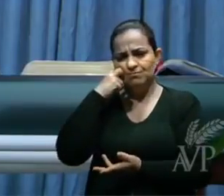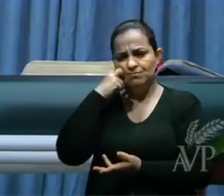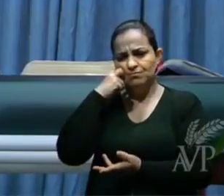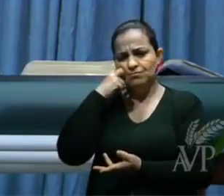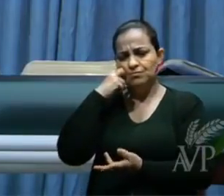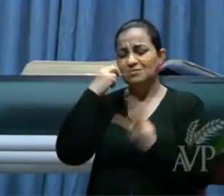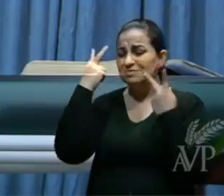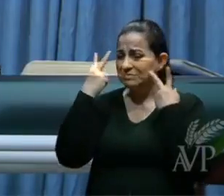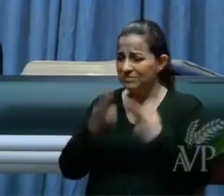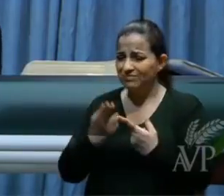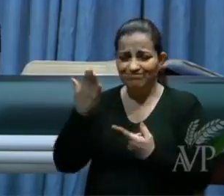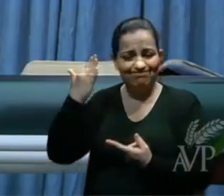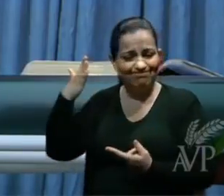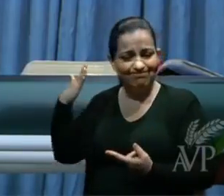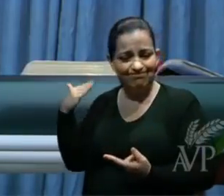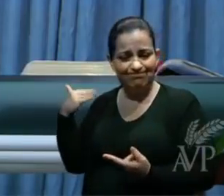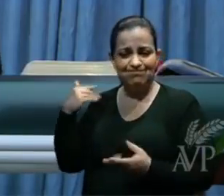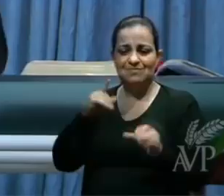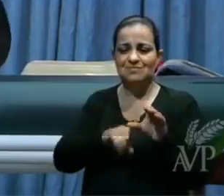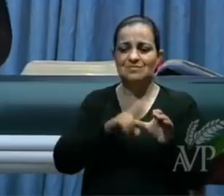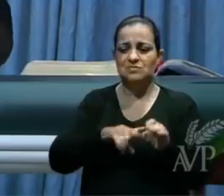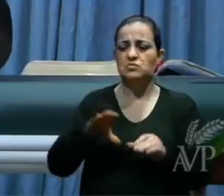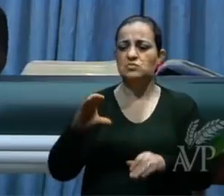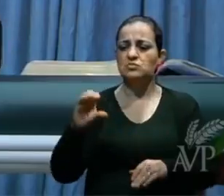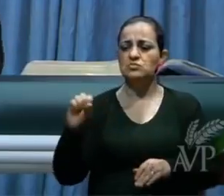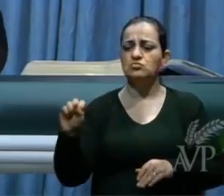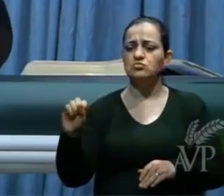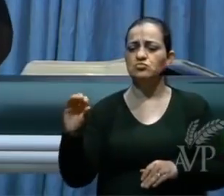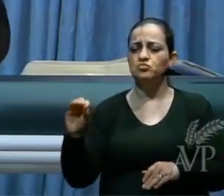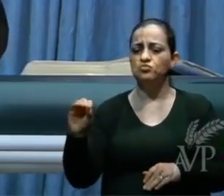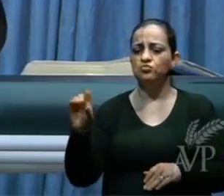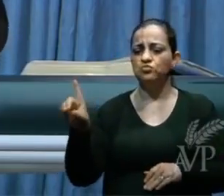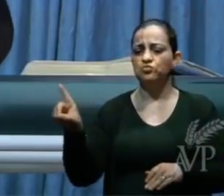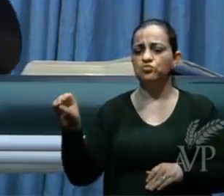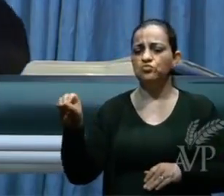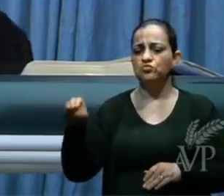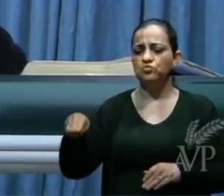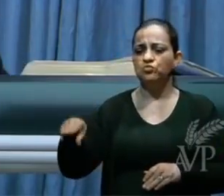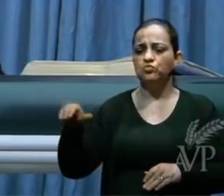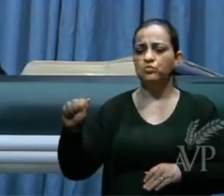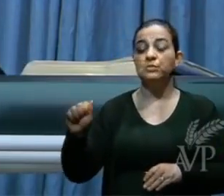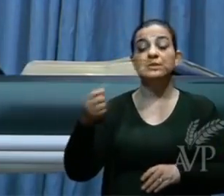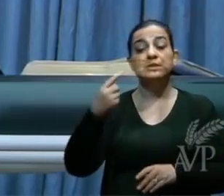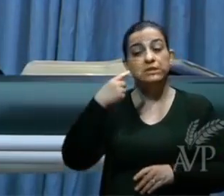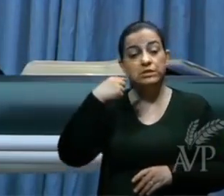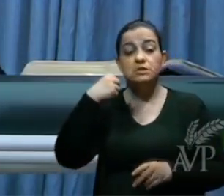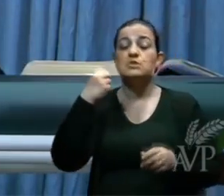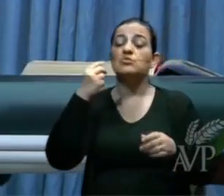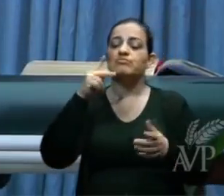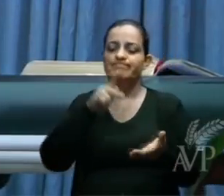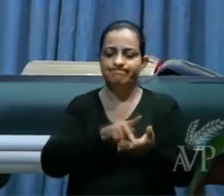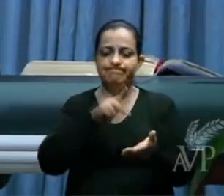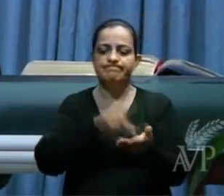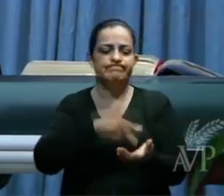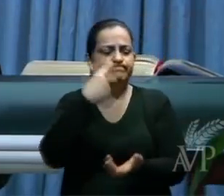entende e francamente se você olha e aceita uma coisa dessa